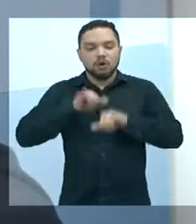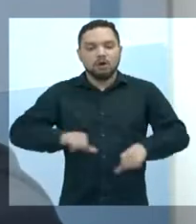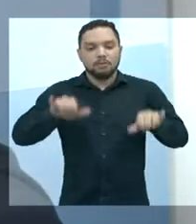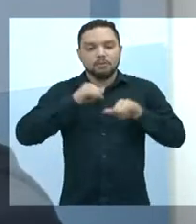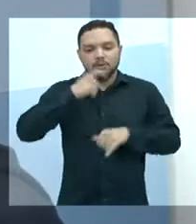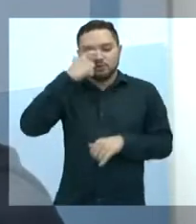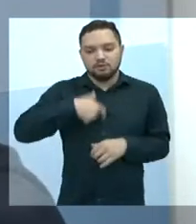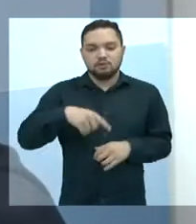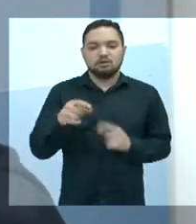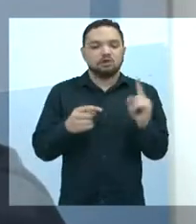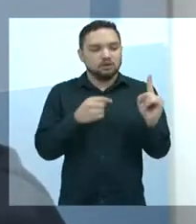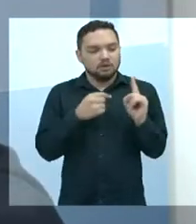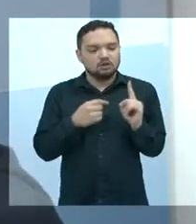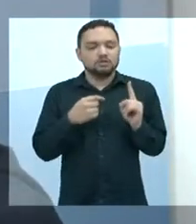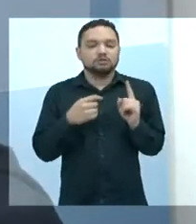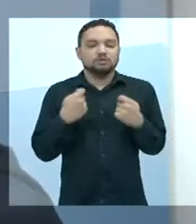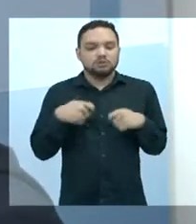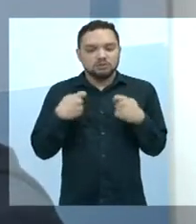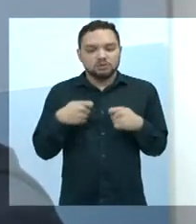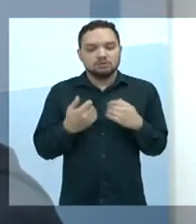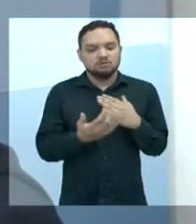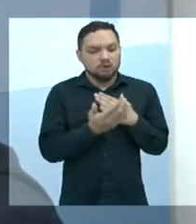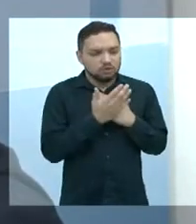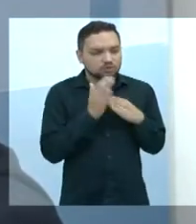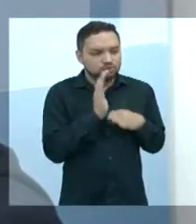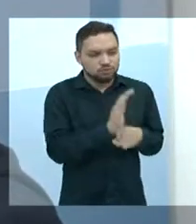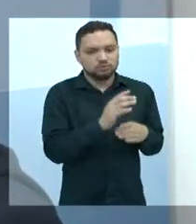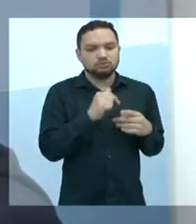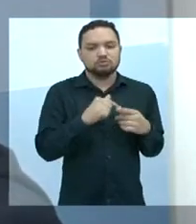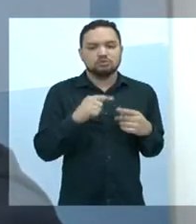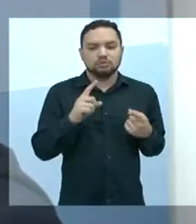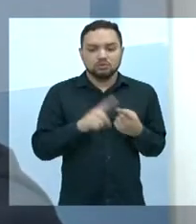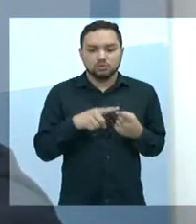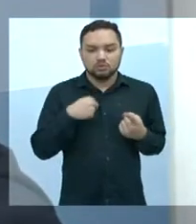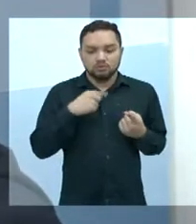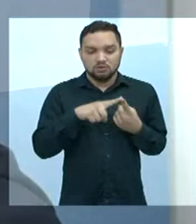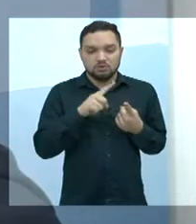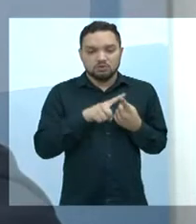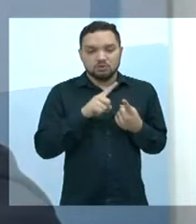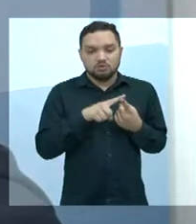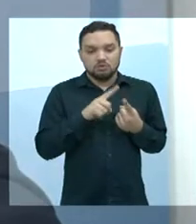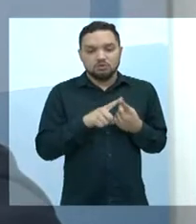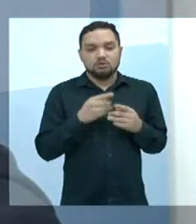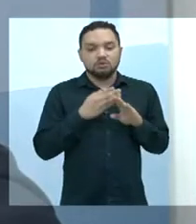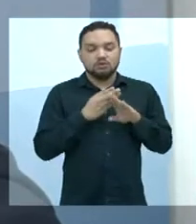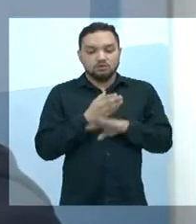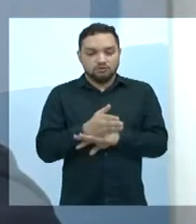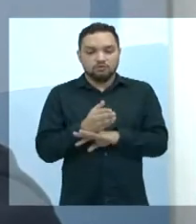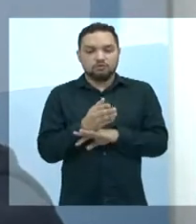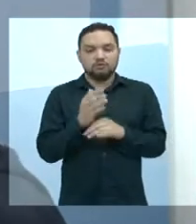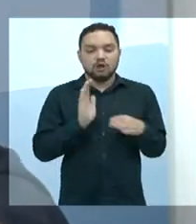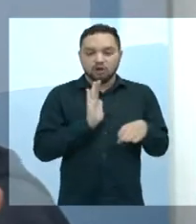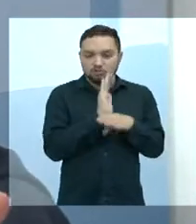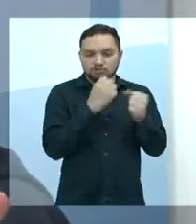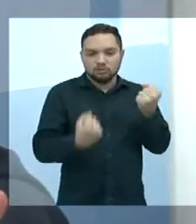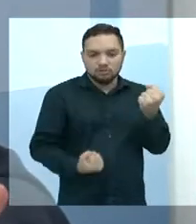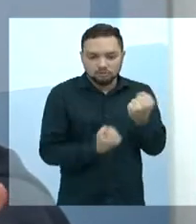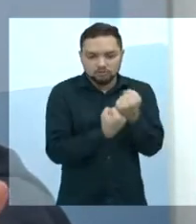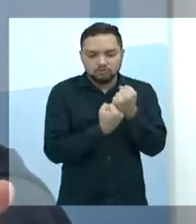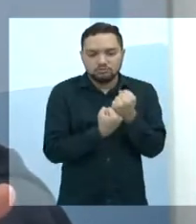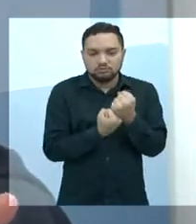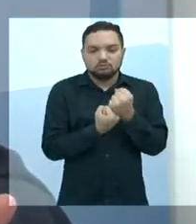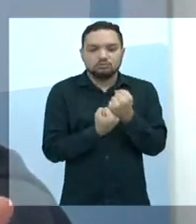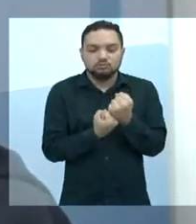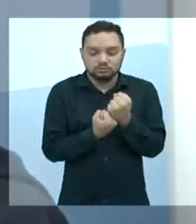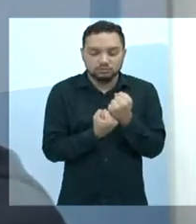o Dinho chegou, rapaz, eu preciso que você me ajude também, e fiz parte também da eleição do Dinho lá no Palhano, ajudei o Dinho na medida que... Ajudou a